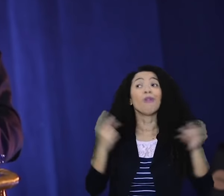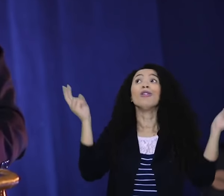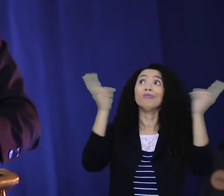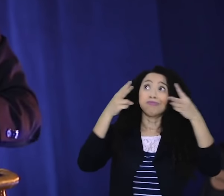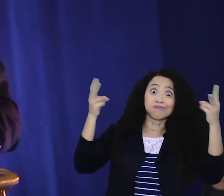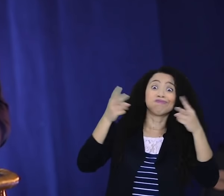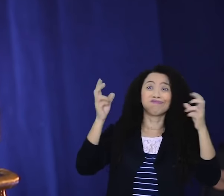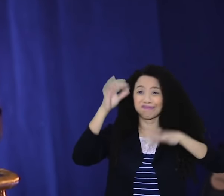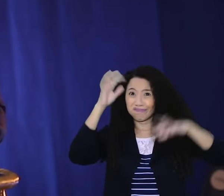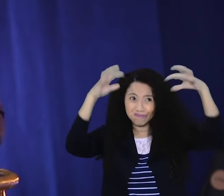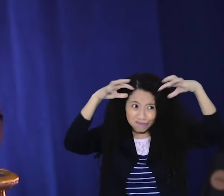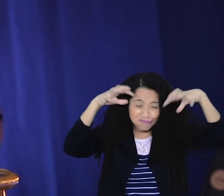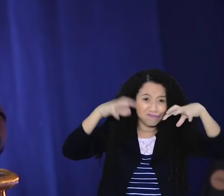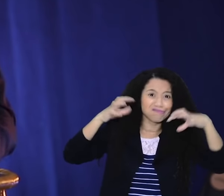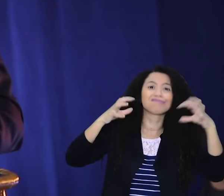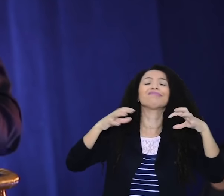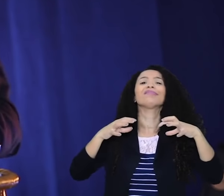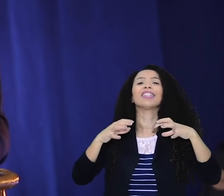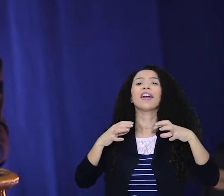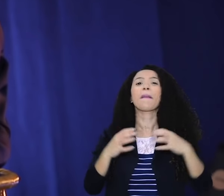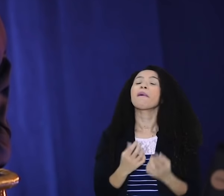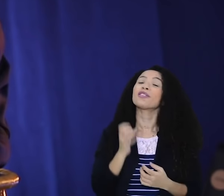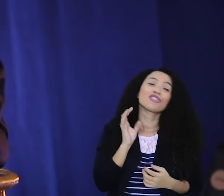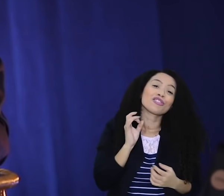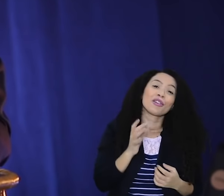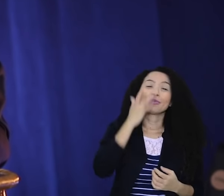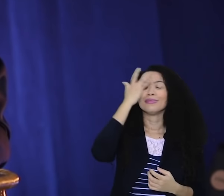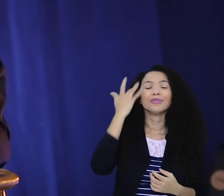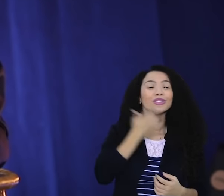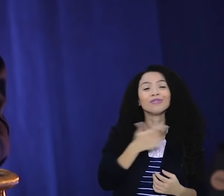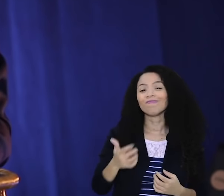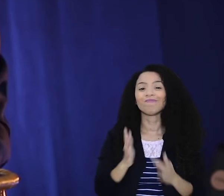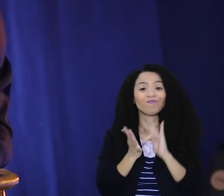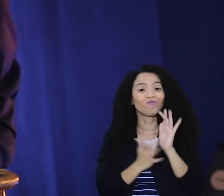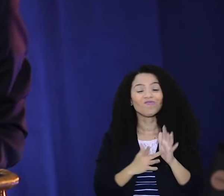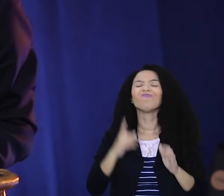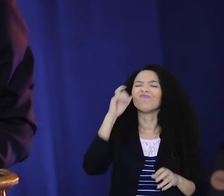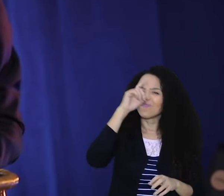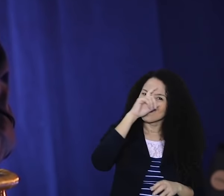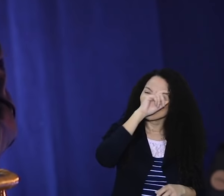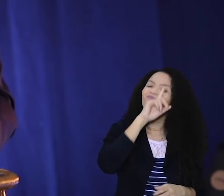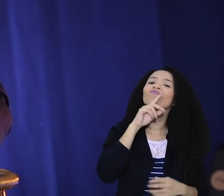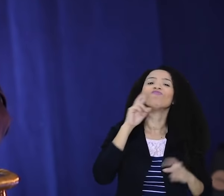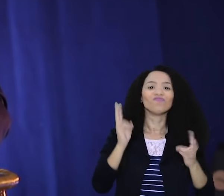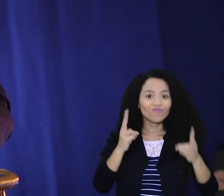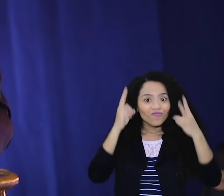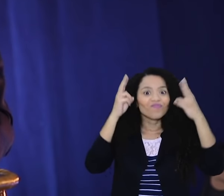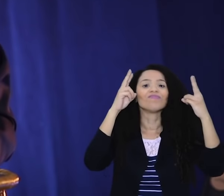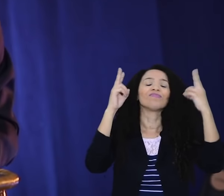Simples fato de não ter Jesus em nossa vida já é uma grande dificuldade para nós rompermos algumas barreiras e passarmos por alguns